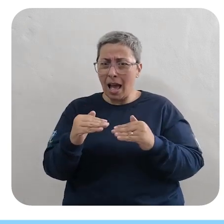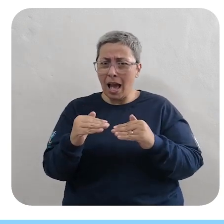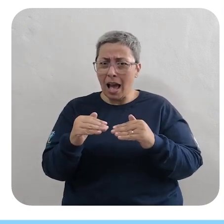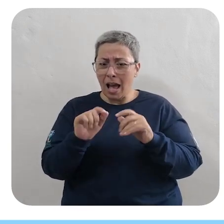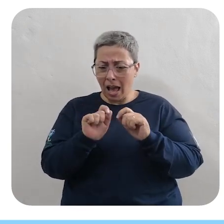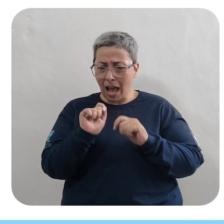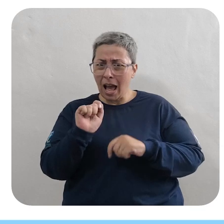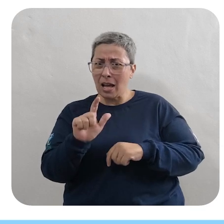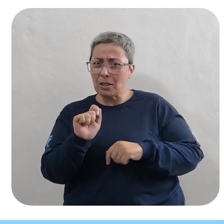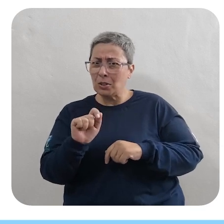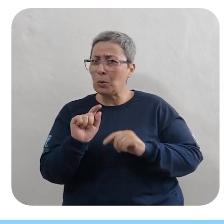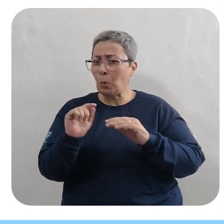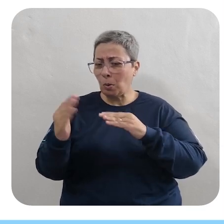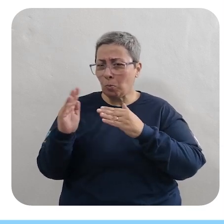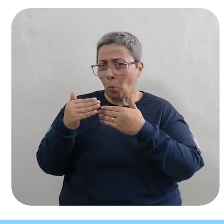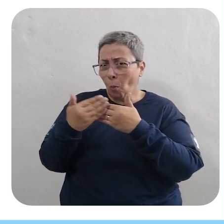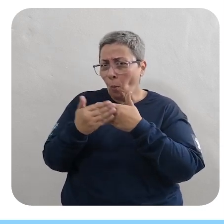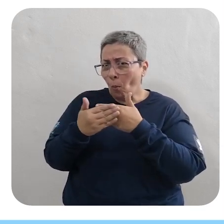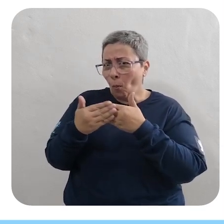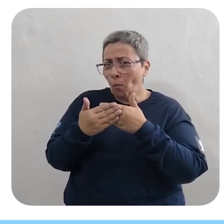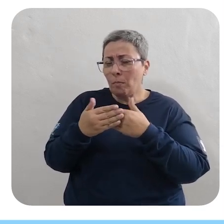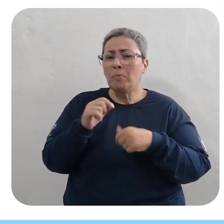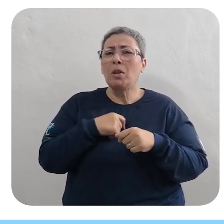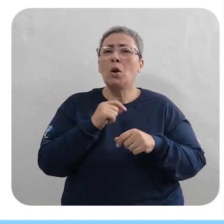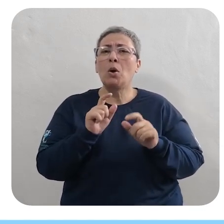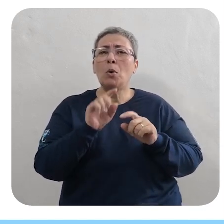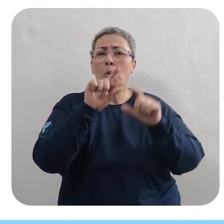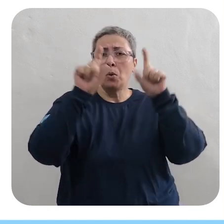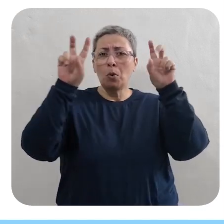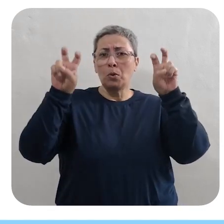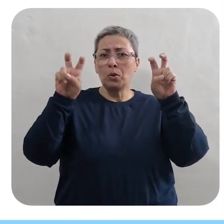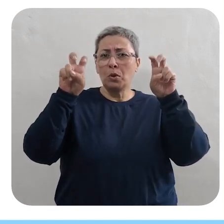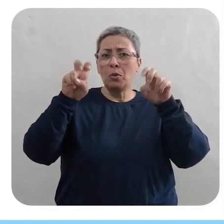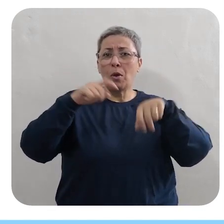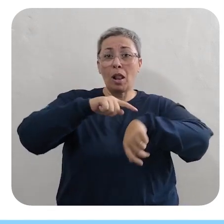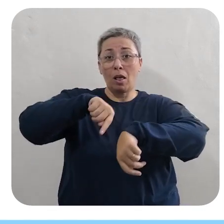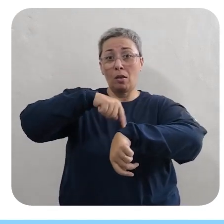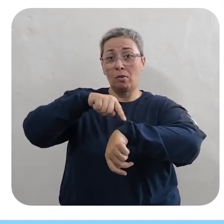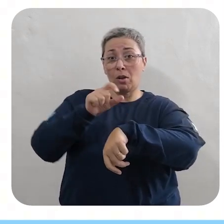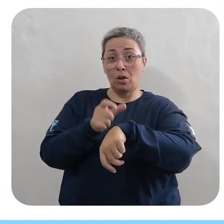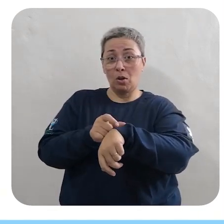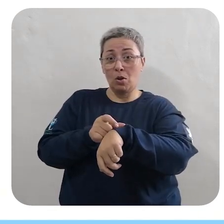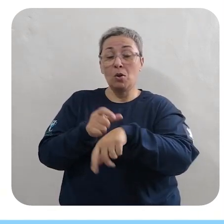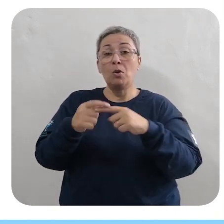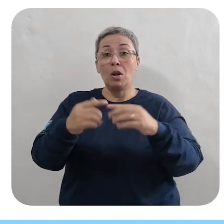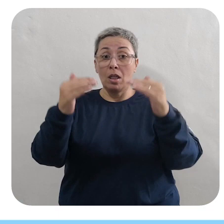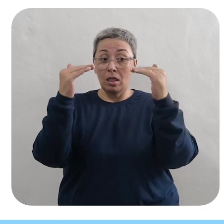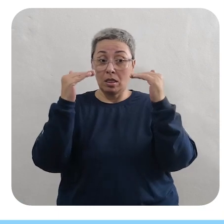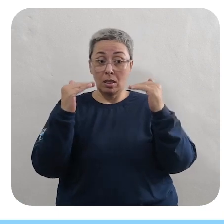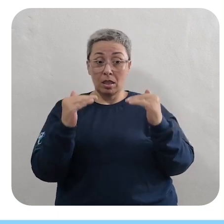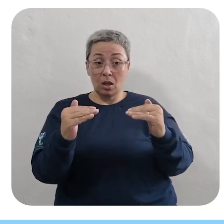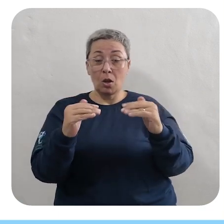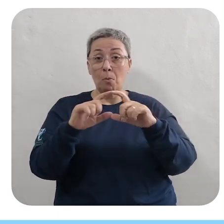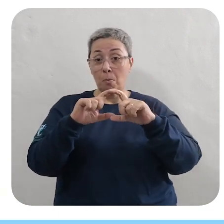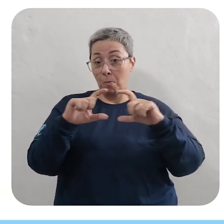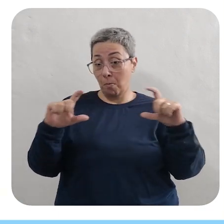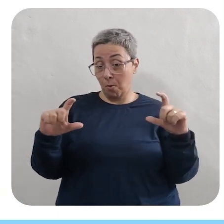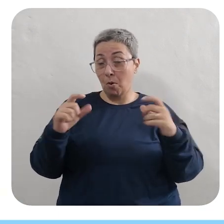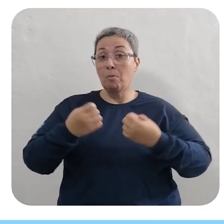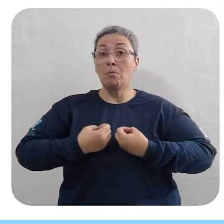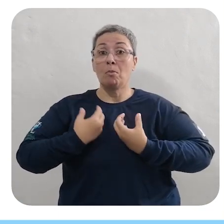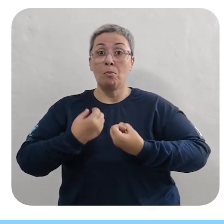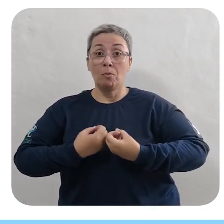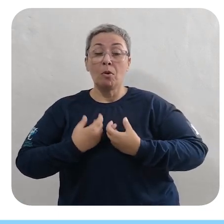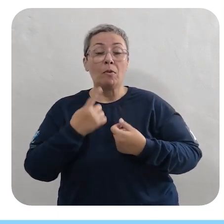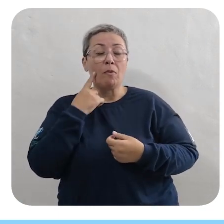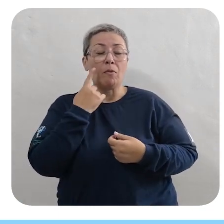ó, abaixo da tarjeta azul. O título é O Relógio. E abaixo temos